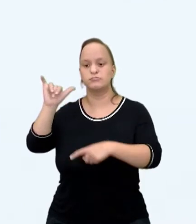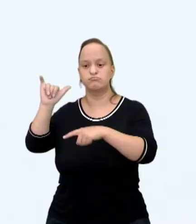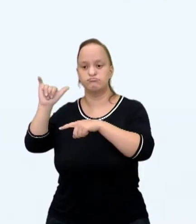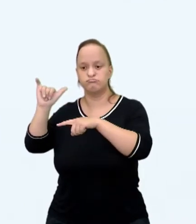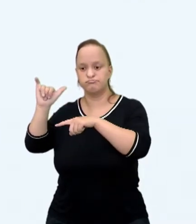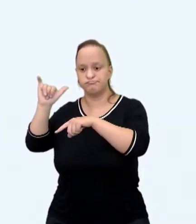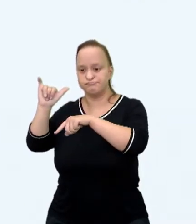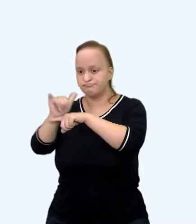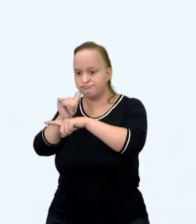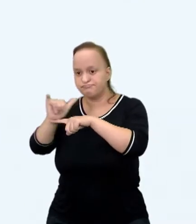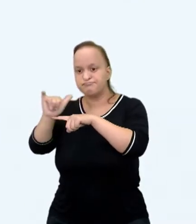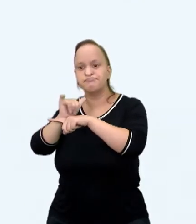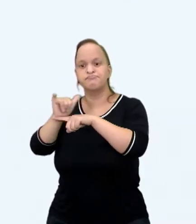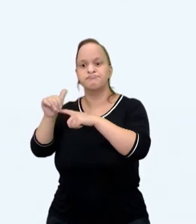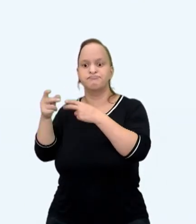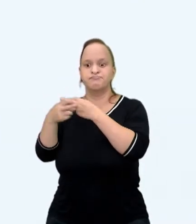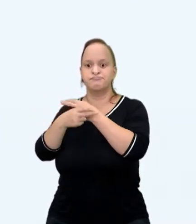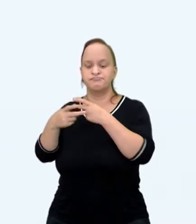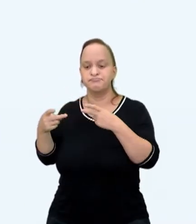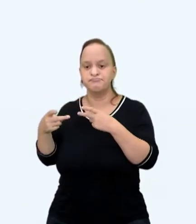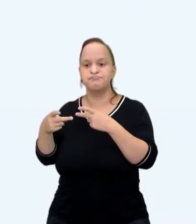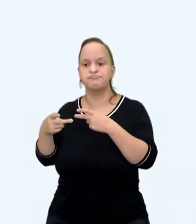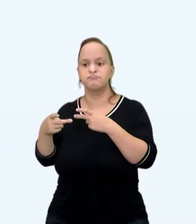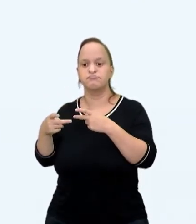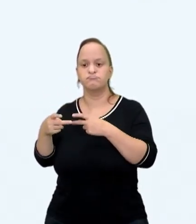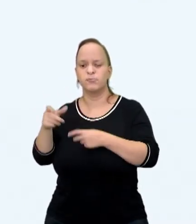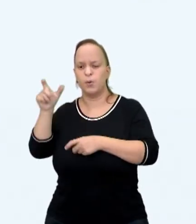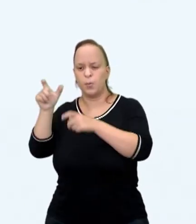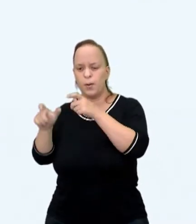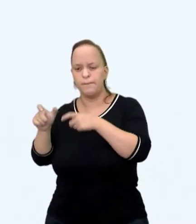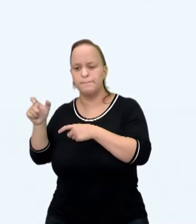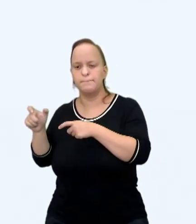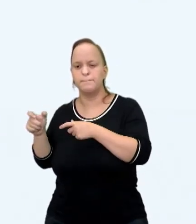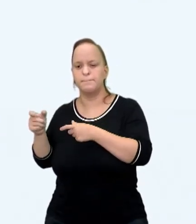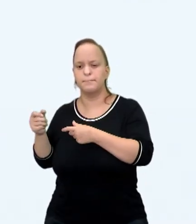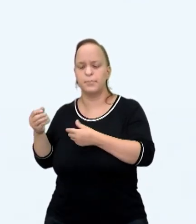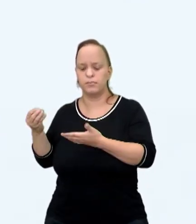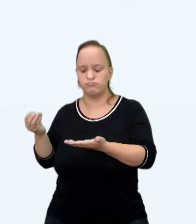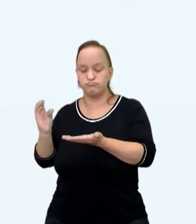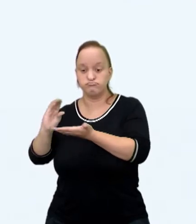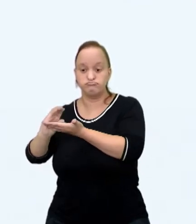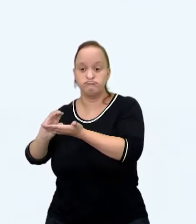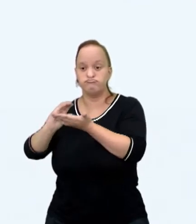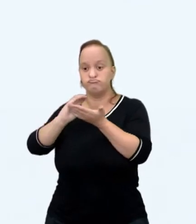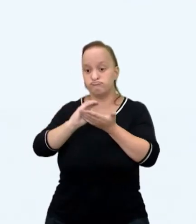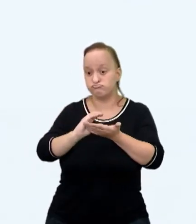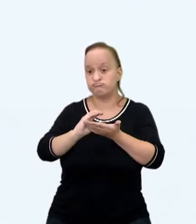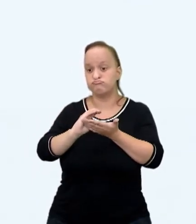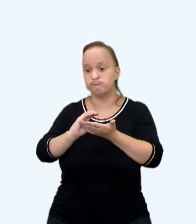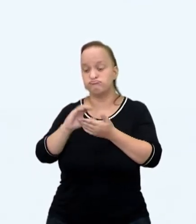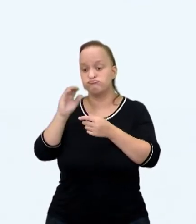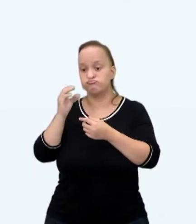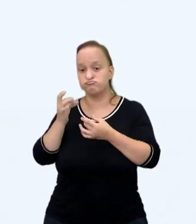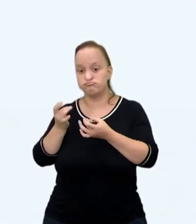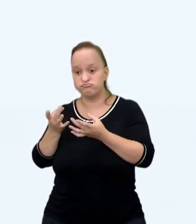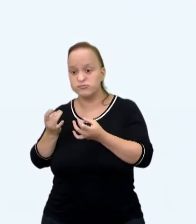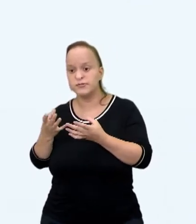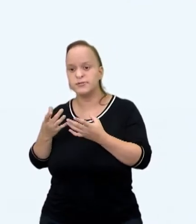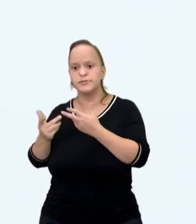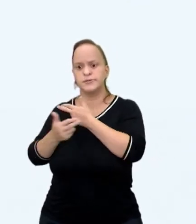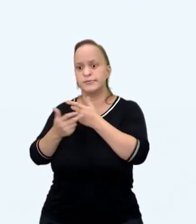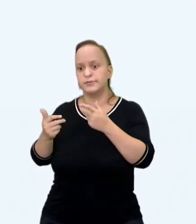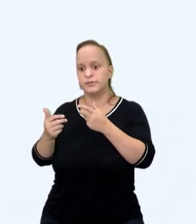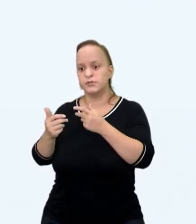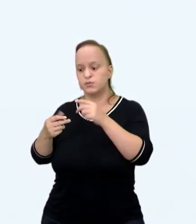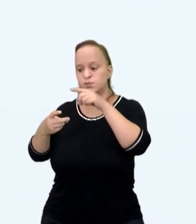Ads, a parte de patrocinado, a parte de orgânico e também o Maxim 360, que é você juntar isso e usar as mídias